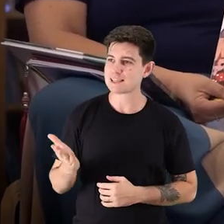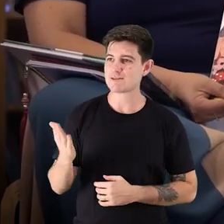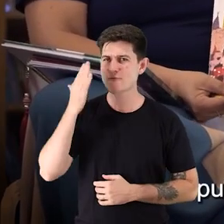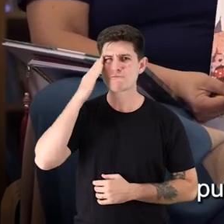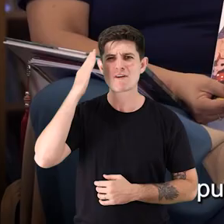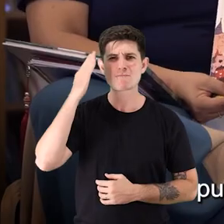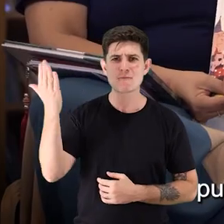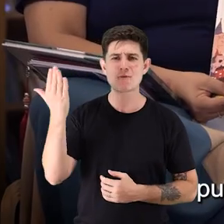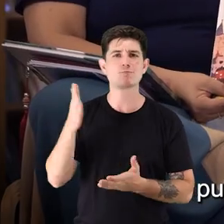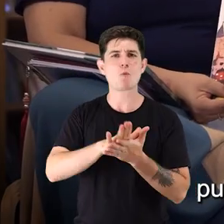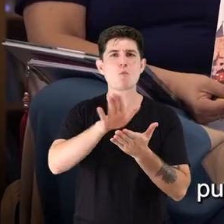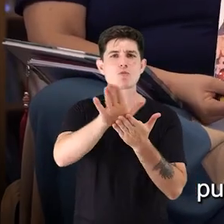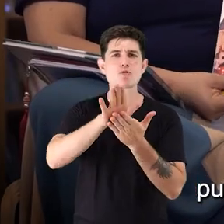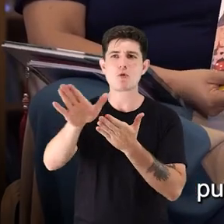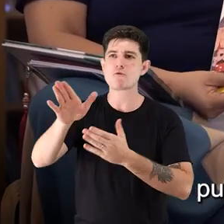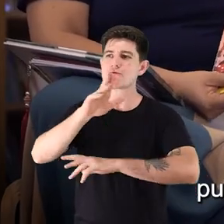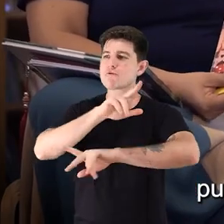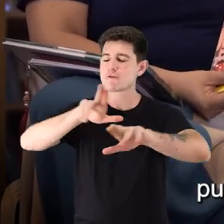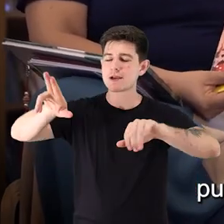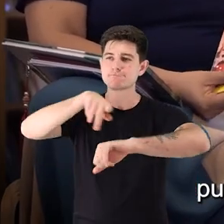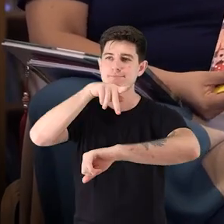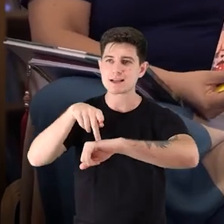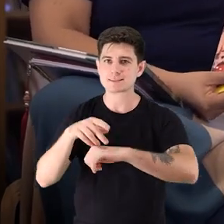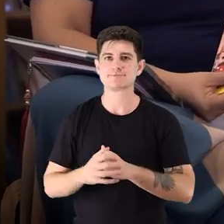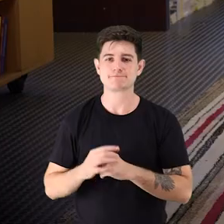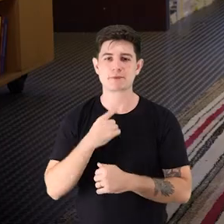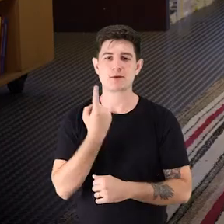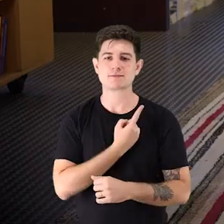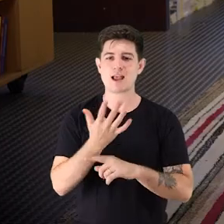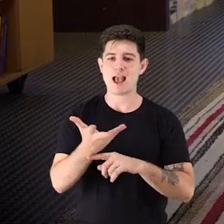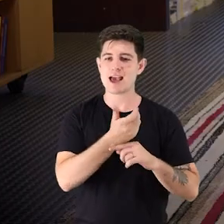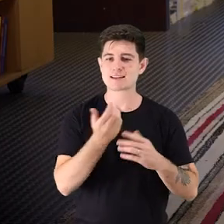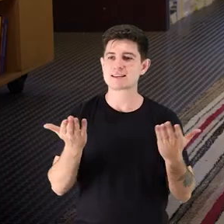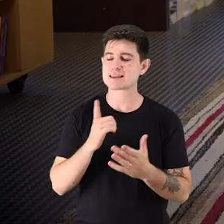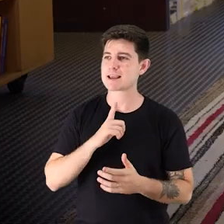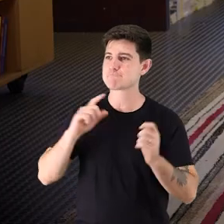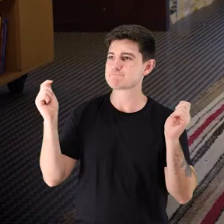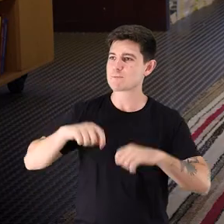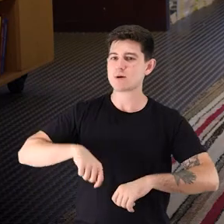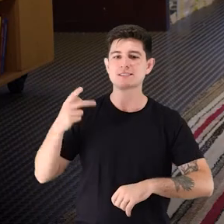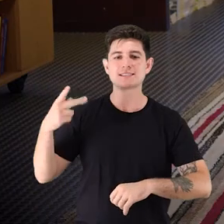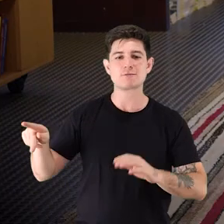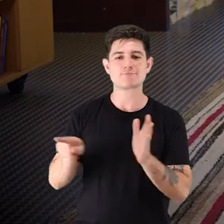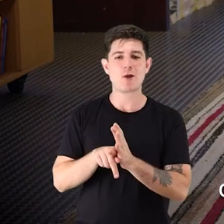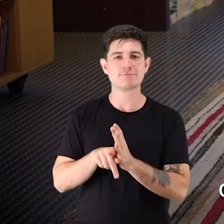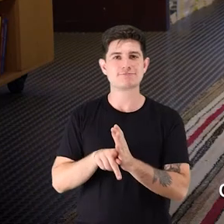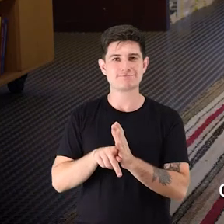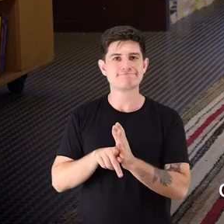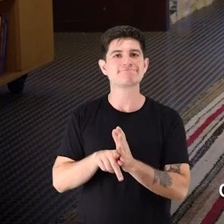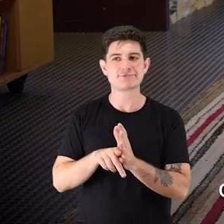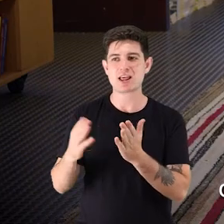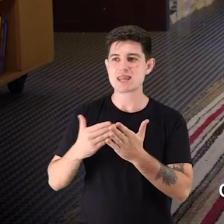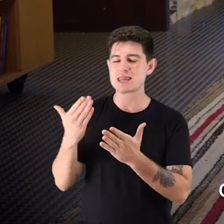brasileiro, publicado em tantos países, e como isso é importante, a nossa arte é você, e você agora ter a possibilidade de